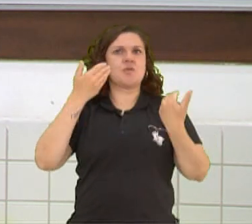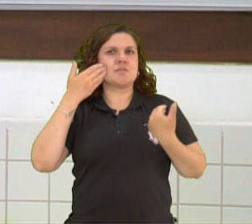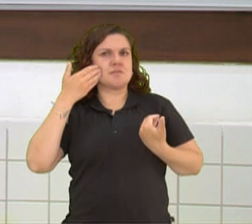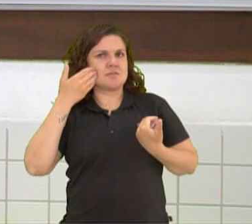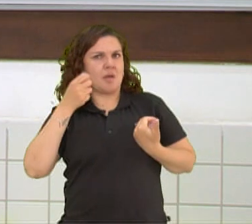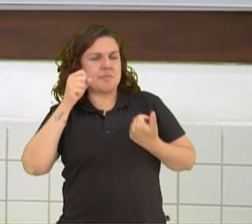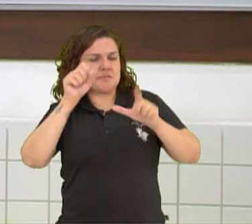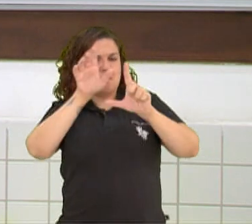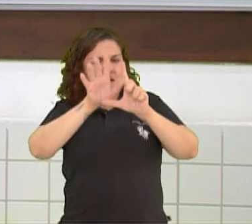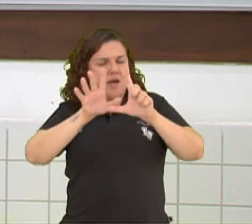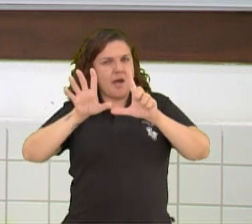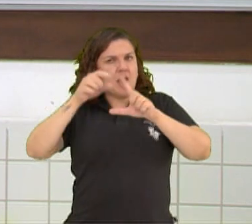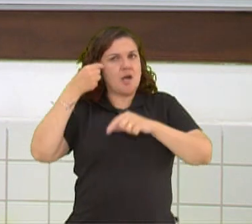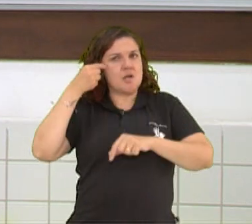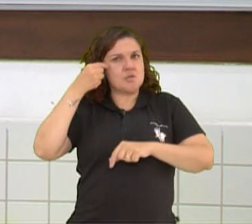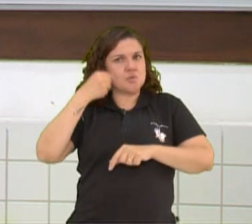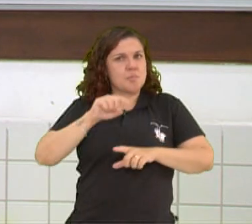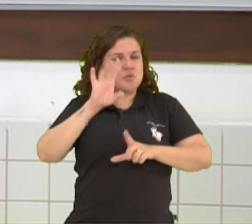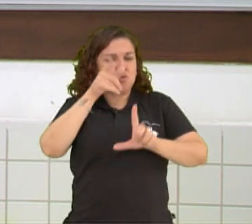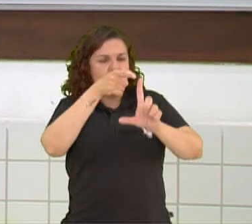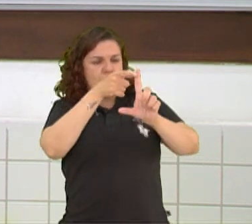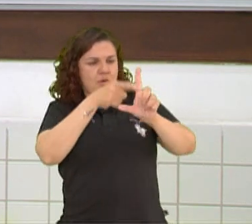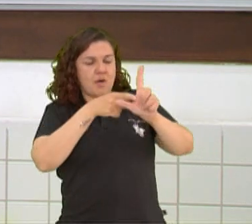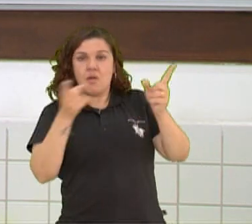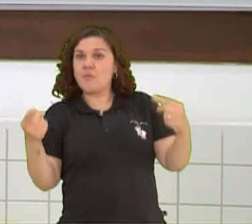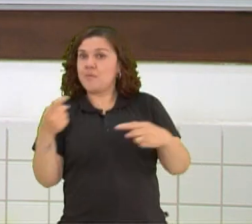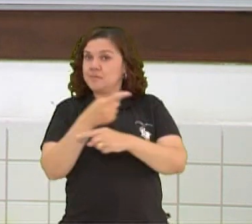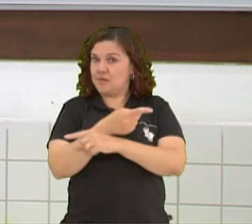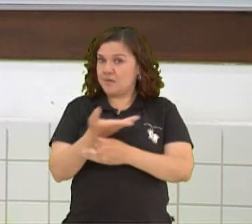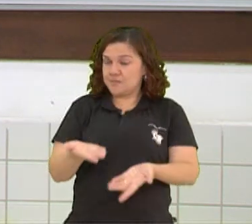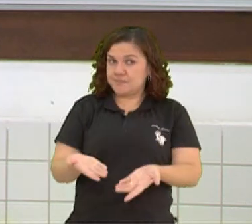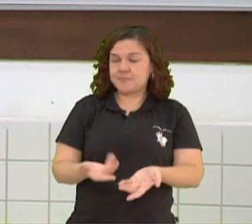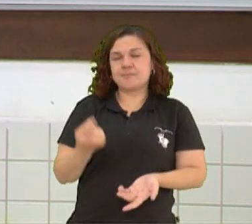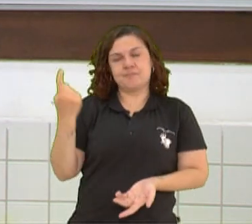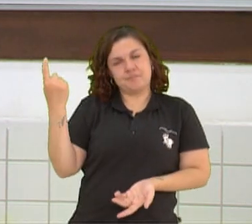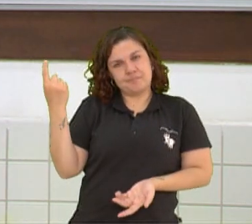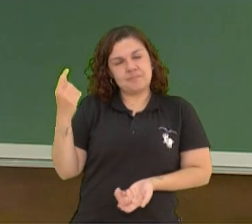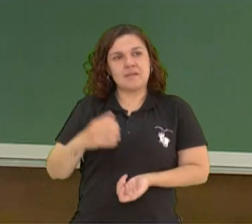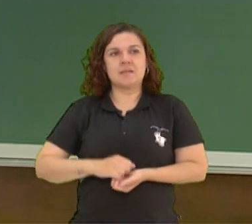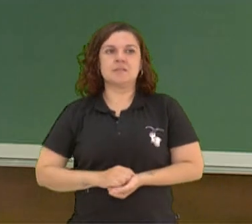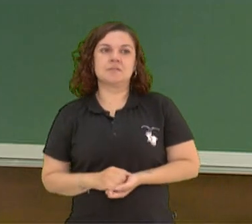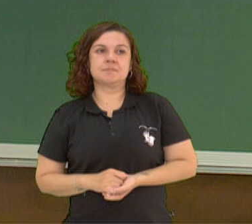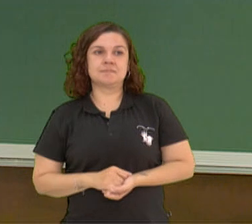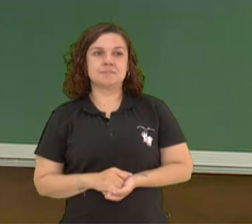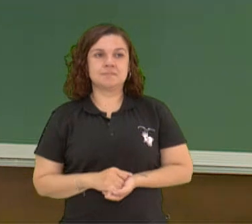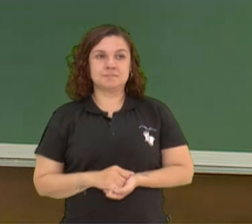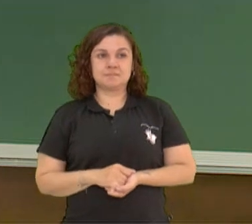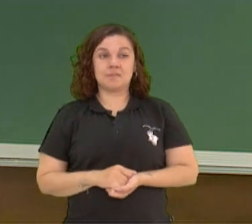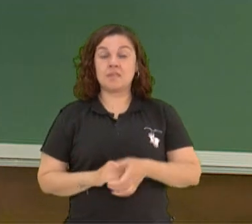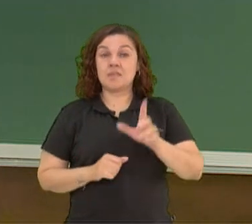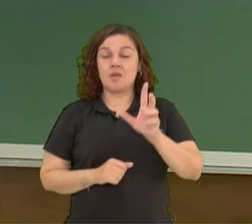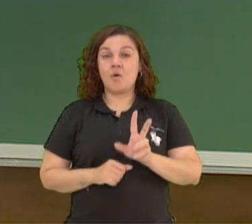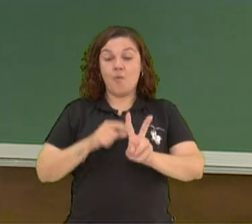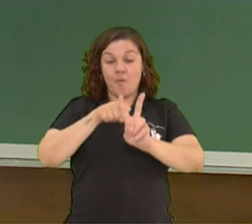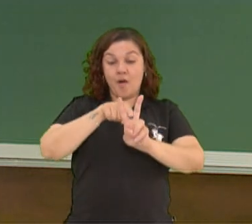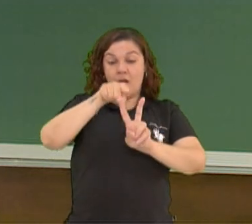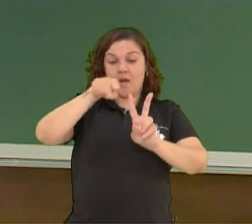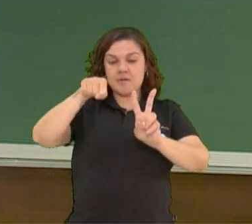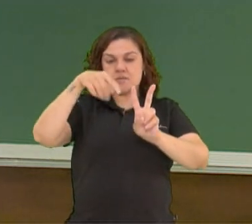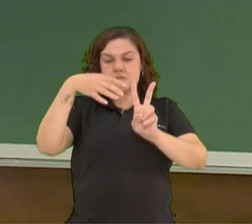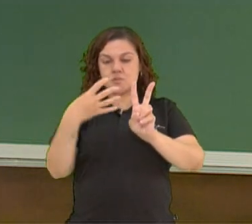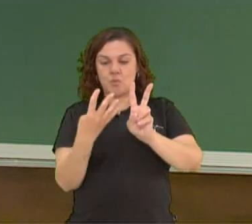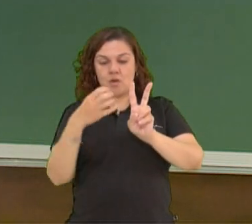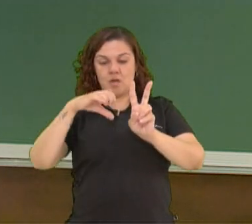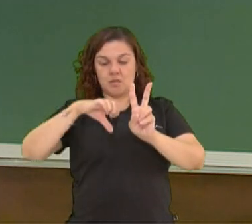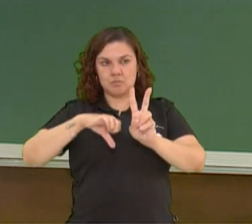a área e quero descobrir o lado, eu vou fazer a operação inversa, né? Então, vamos lá? Então, aqui, ó, raiz de 4 nonos. Por que que ela